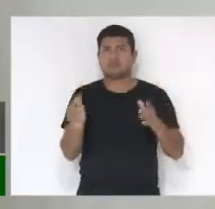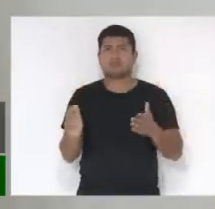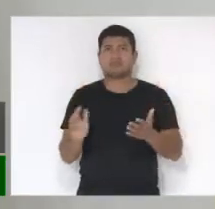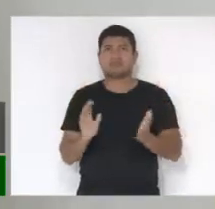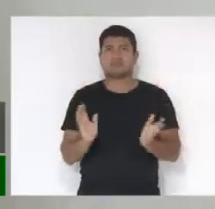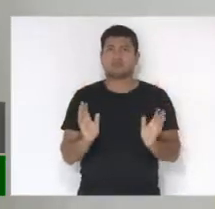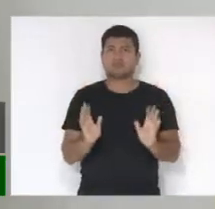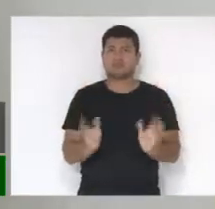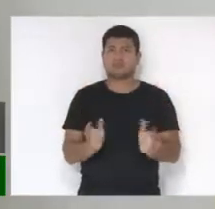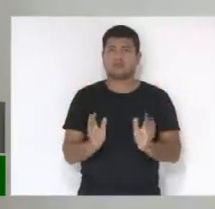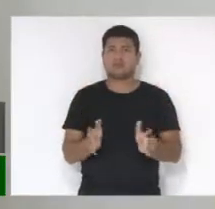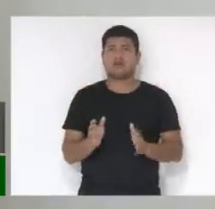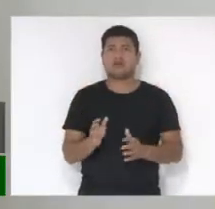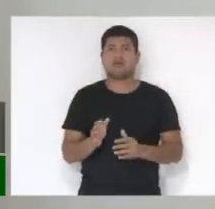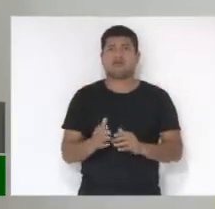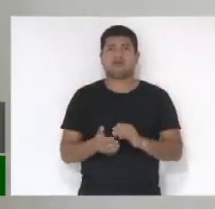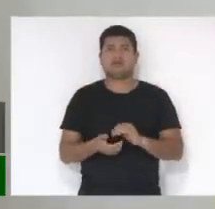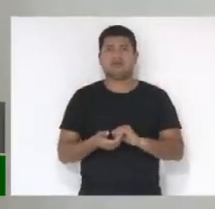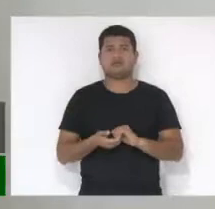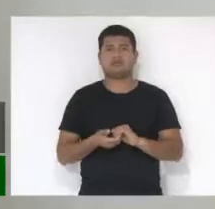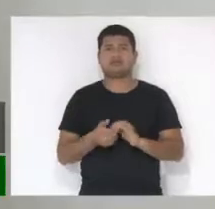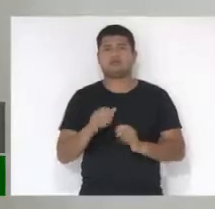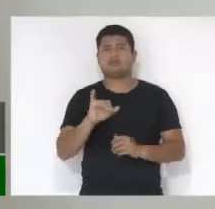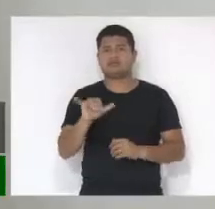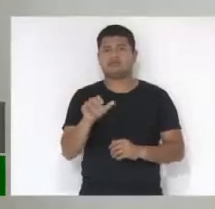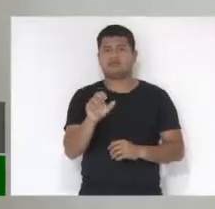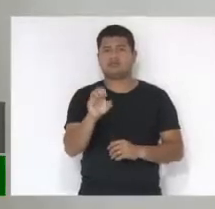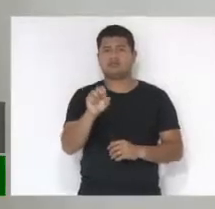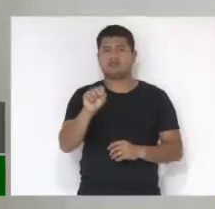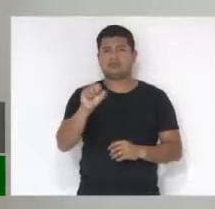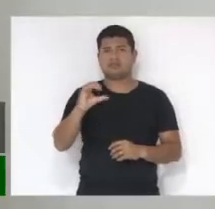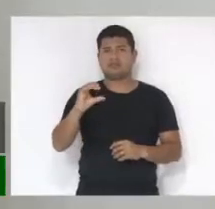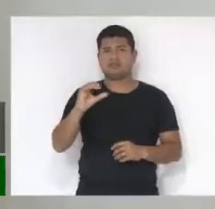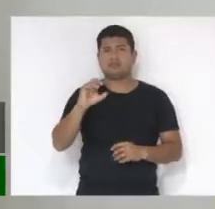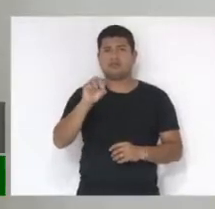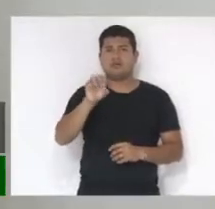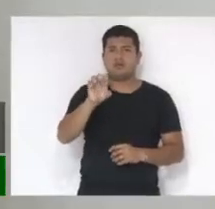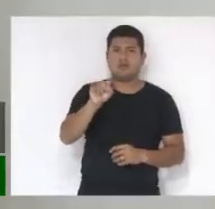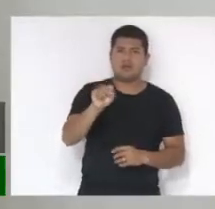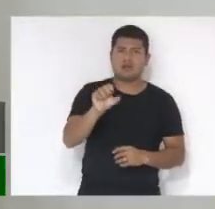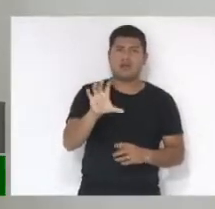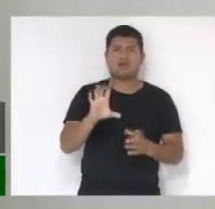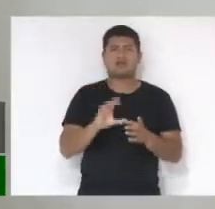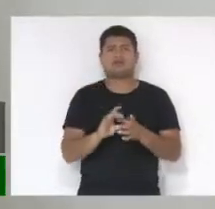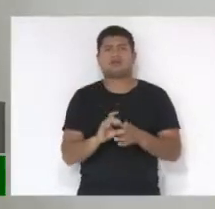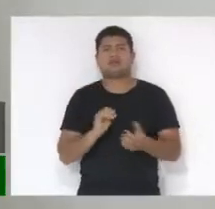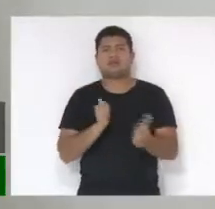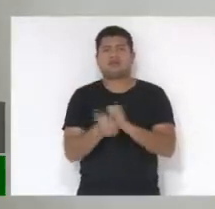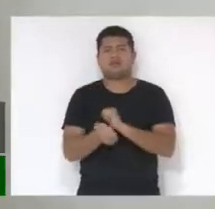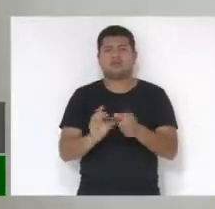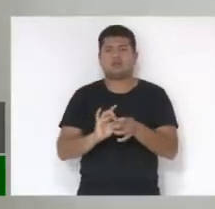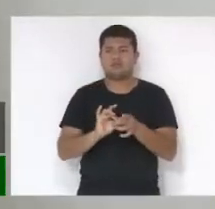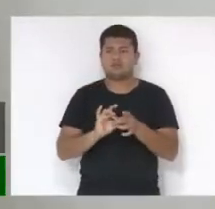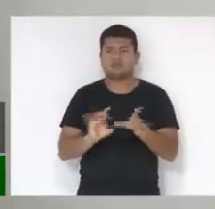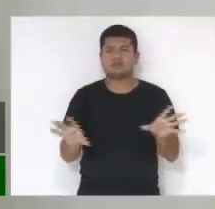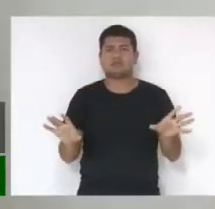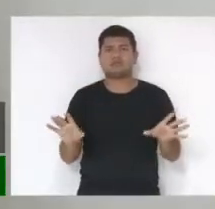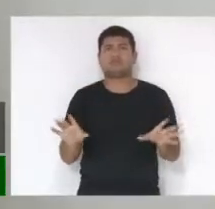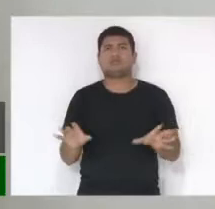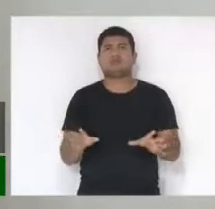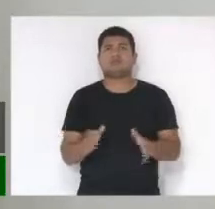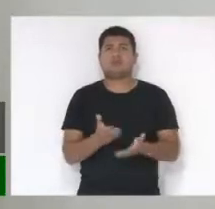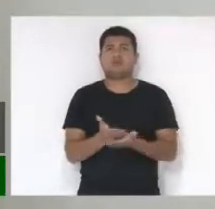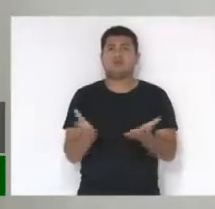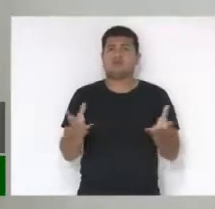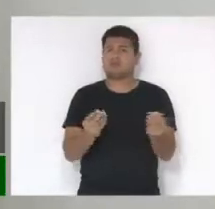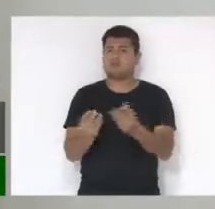Joguinhos Abertos, Parajask, JESC, OLESC, Jogos Abertos. Lembro em 2015, quando o governo do Estado, e muitos